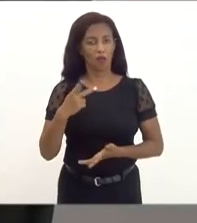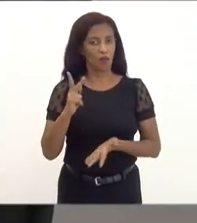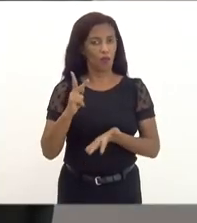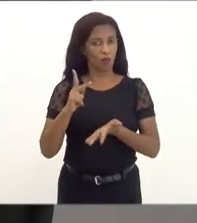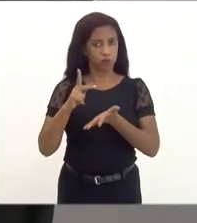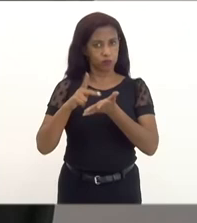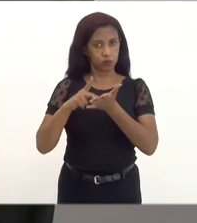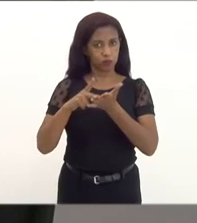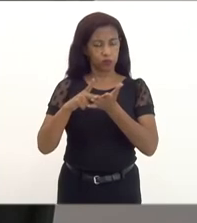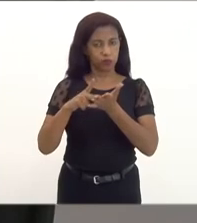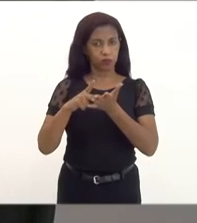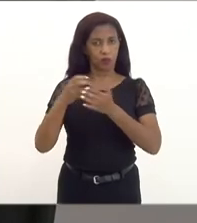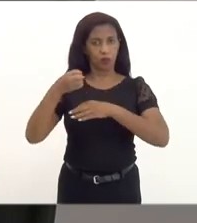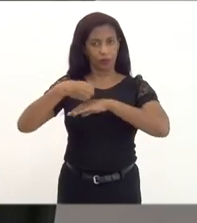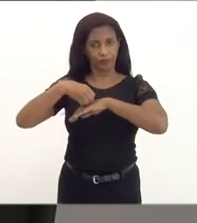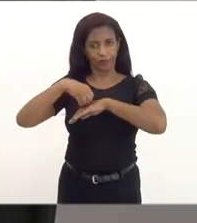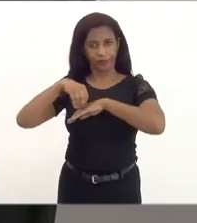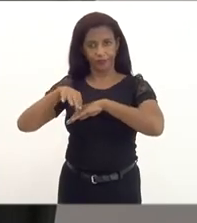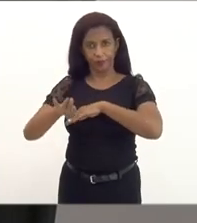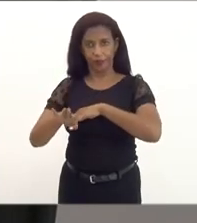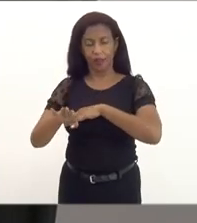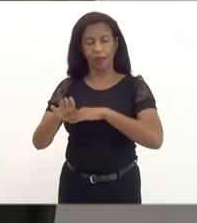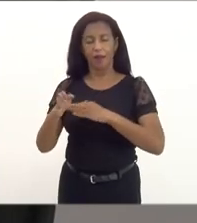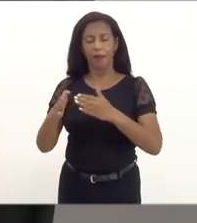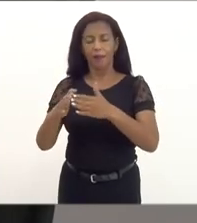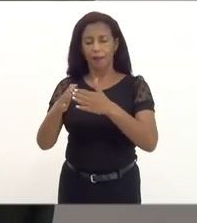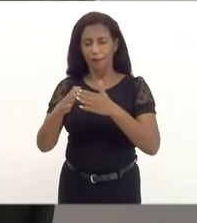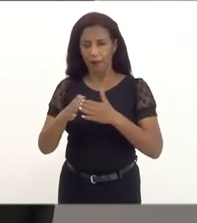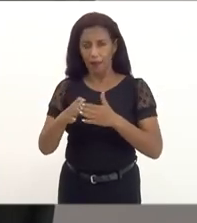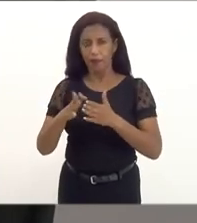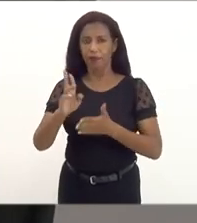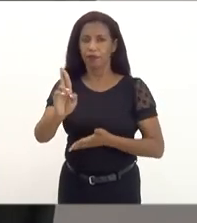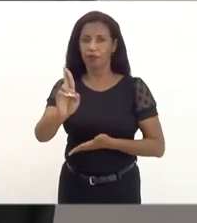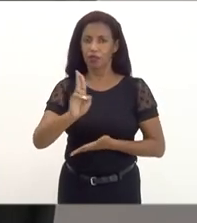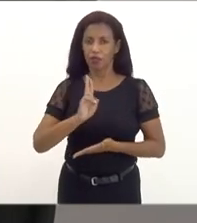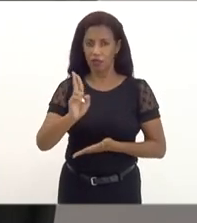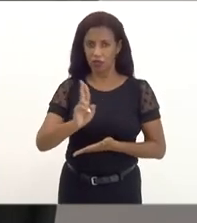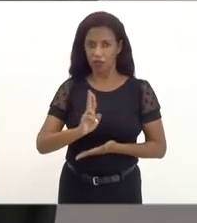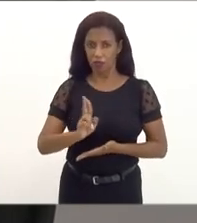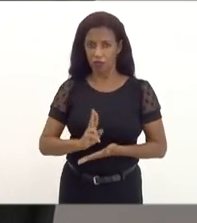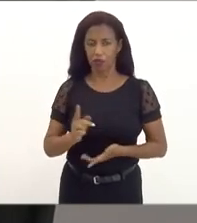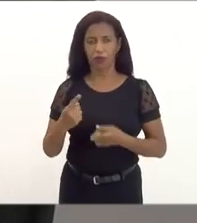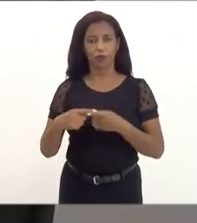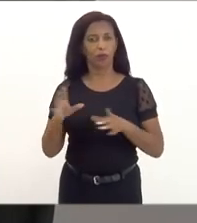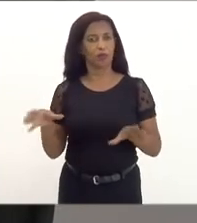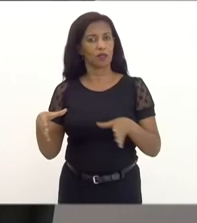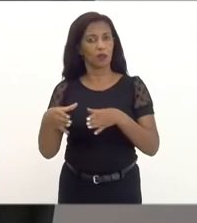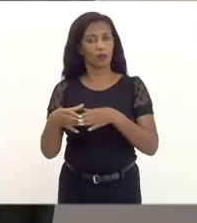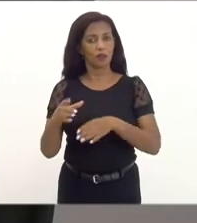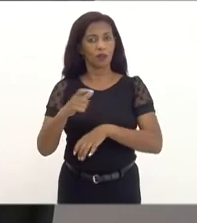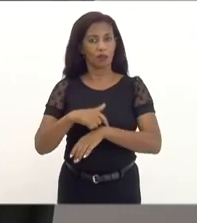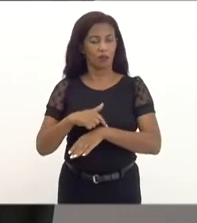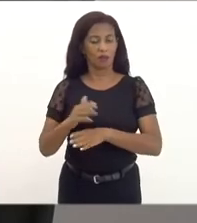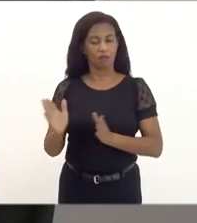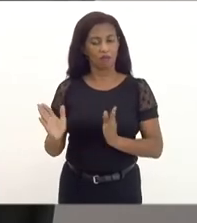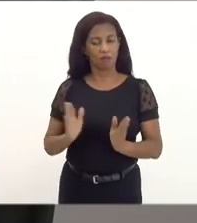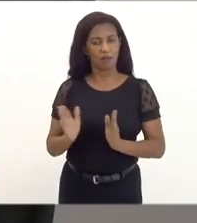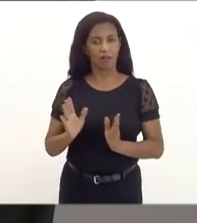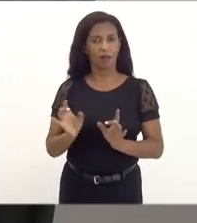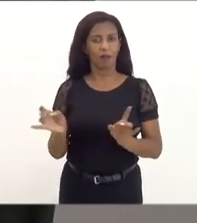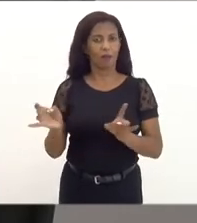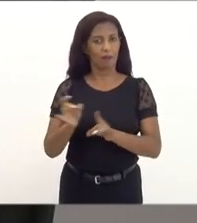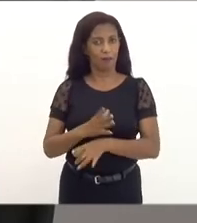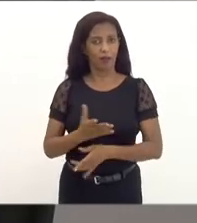oficiar né peço que vocês têm o compromisso de responder porque essa comissão tem um prazo para para